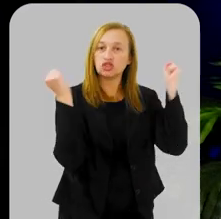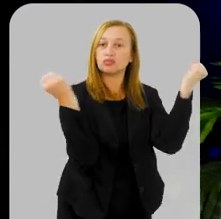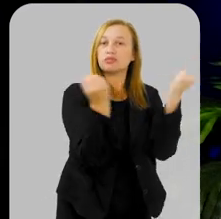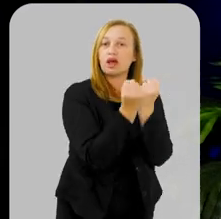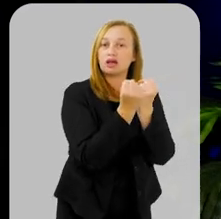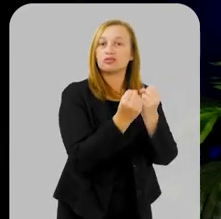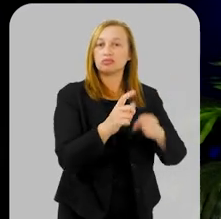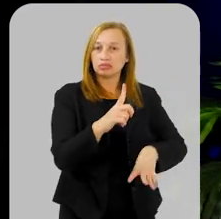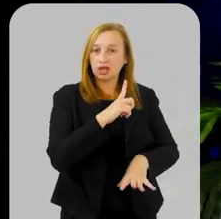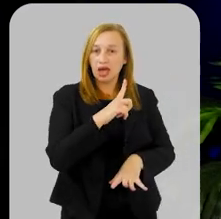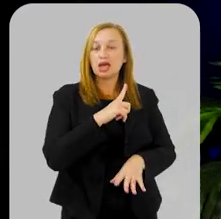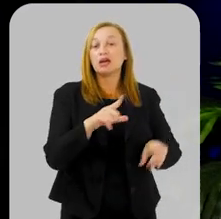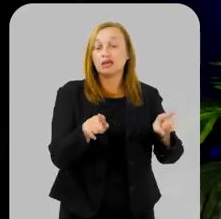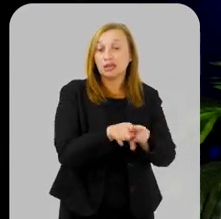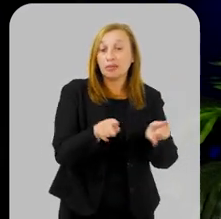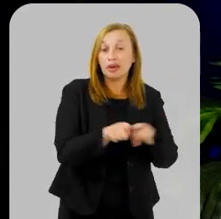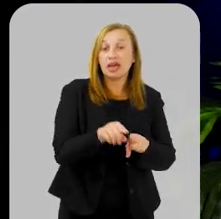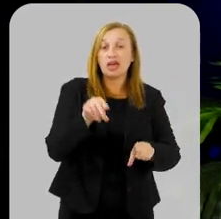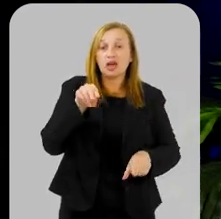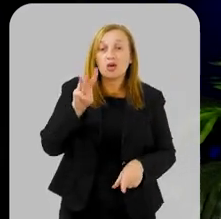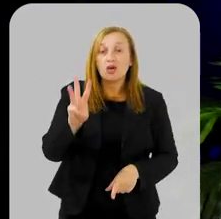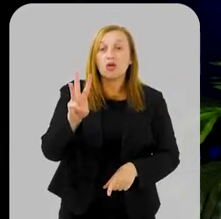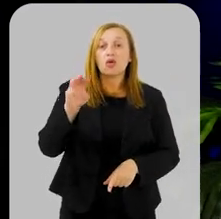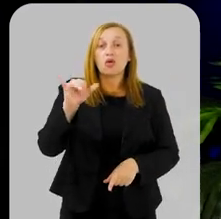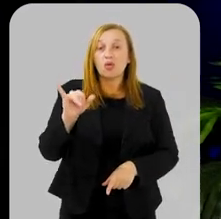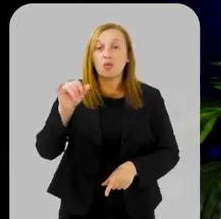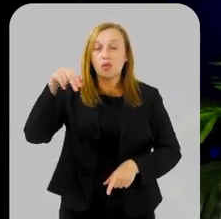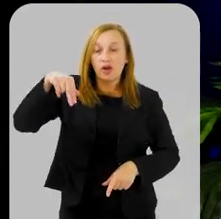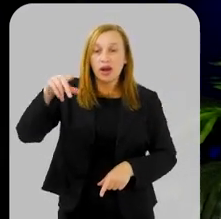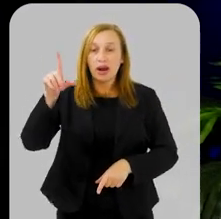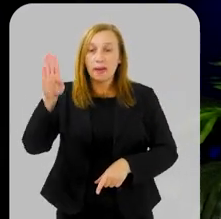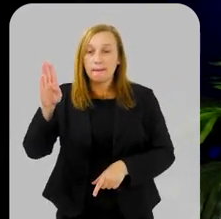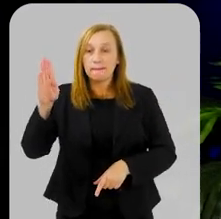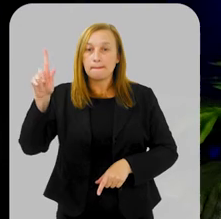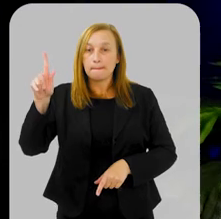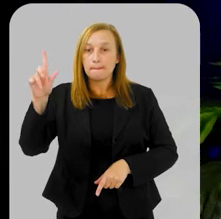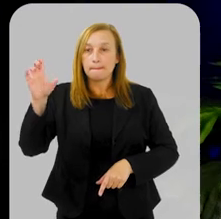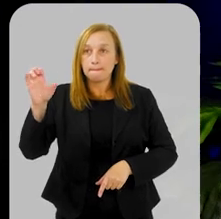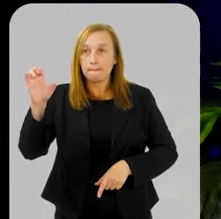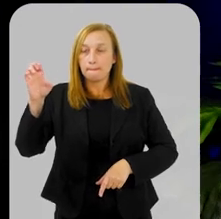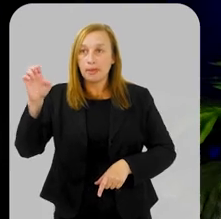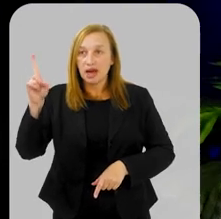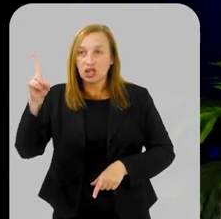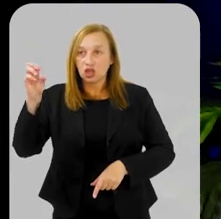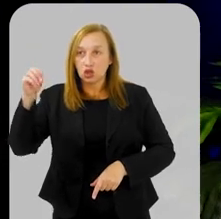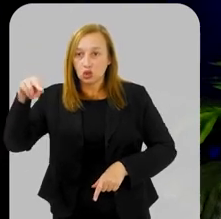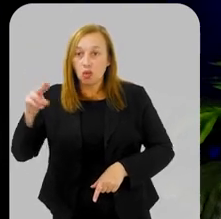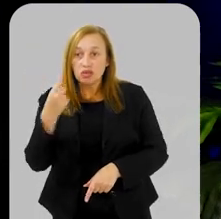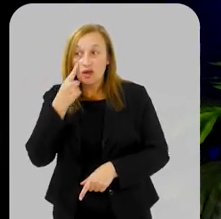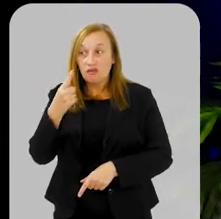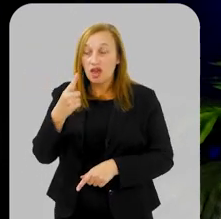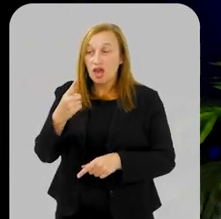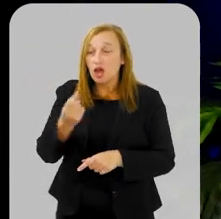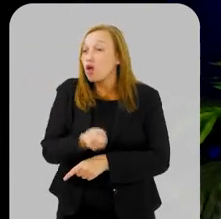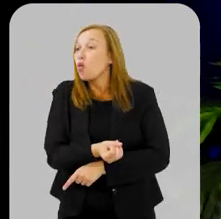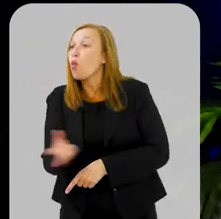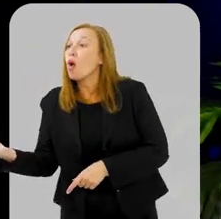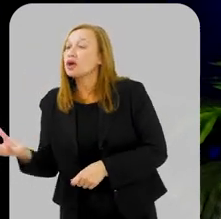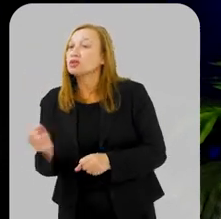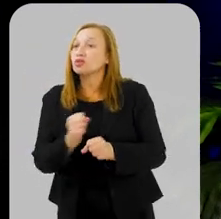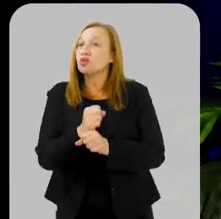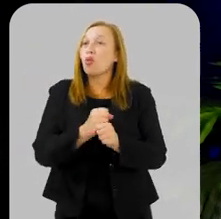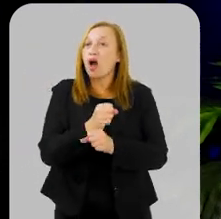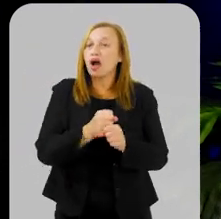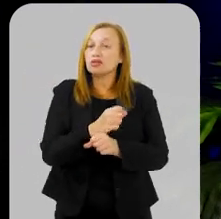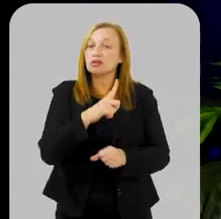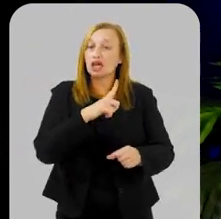Sim. E tem o Wimbledon, que você conta a dedo quantas partidas de futebol tem por ano, onde o gramado